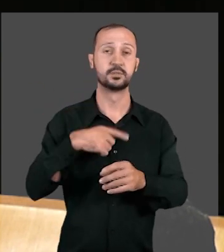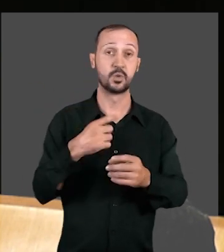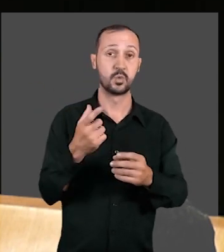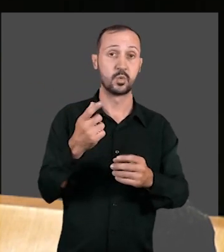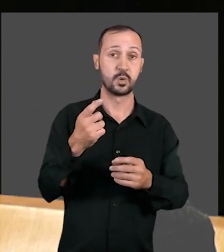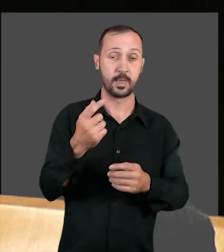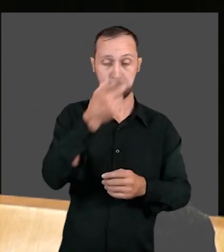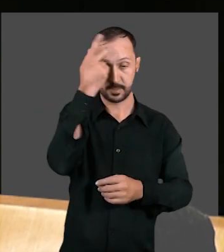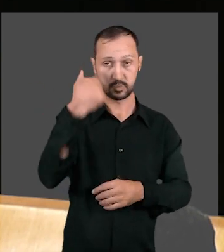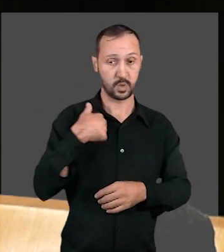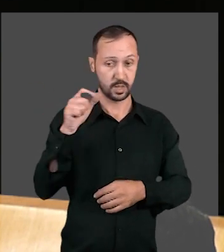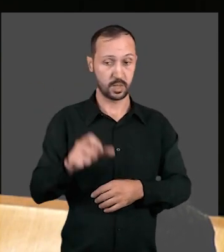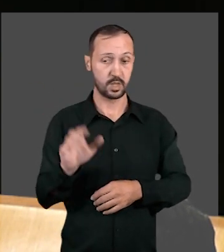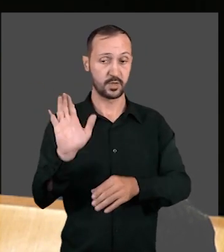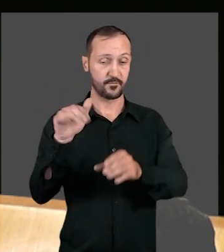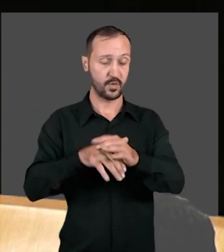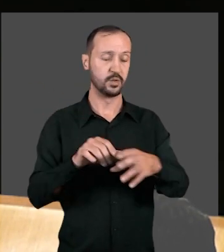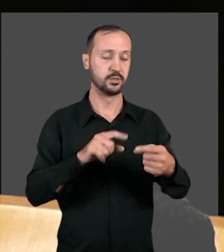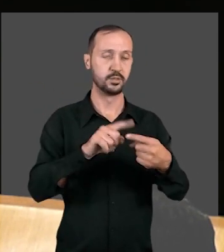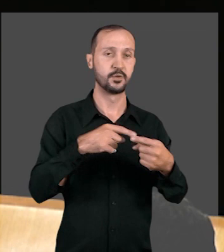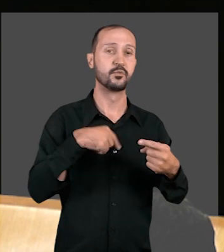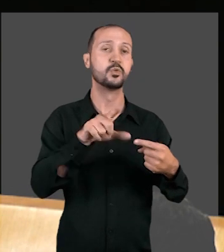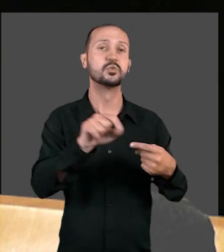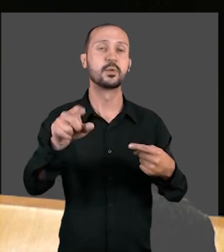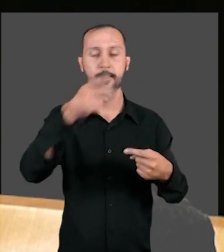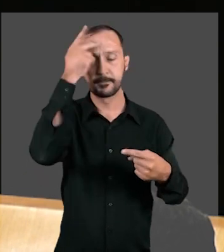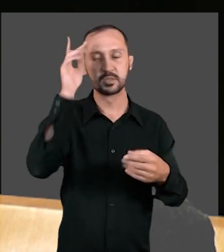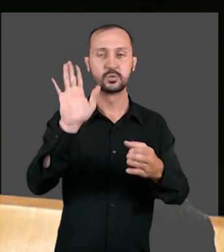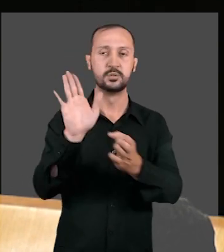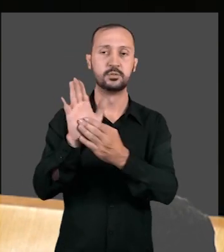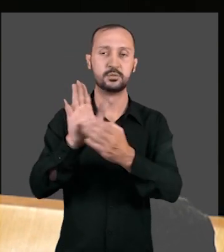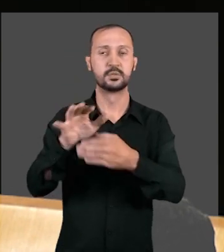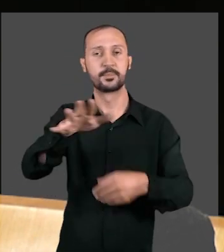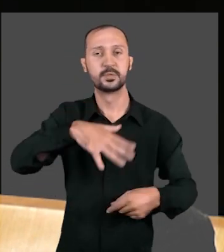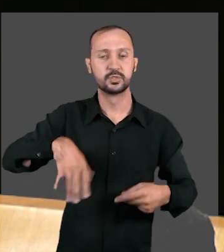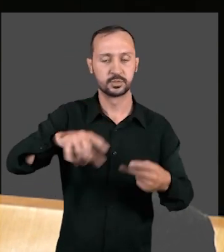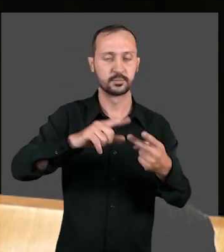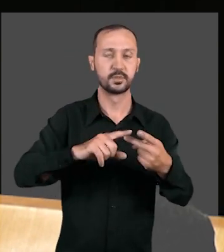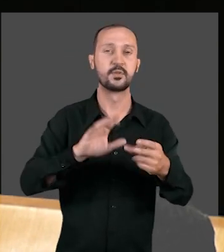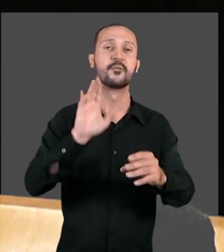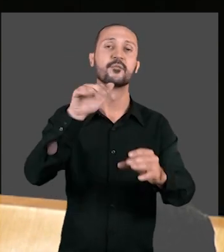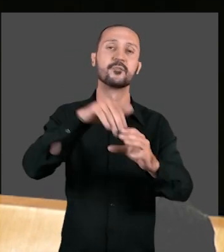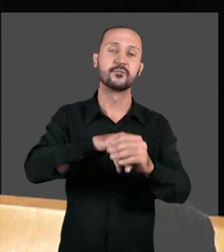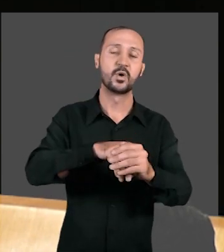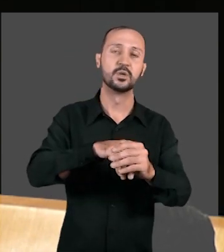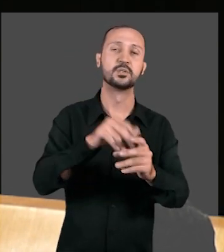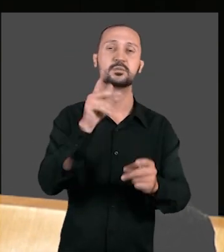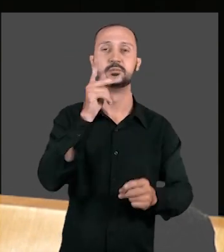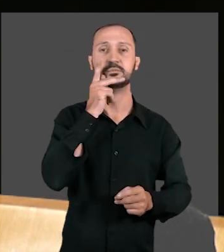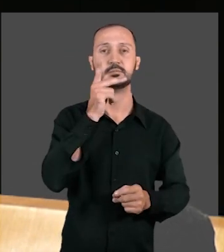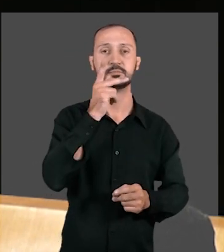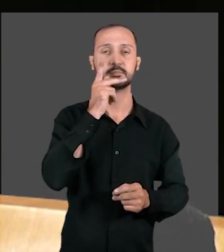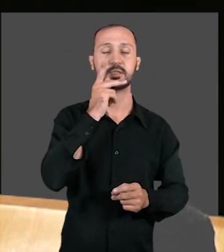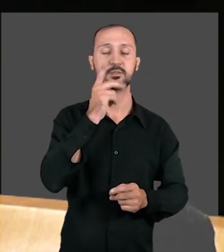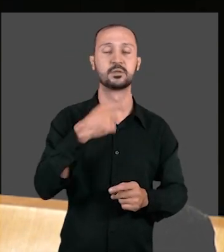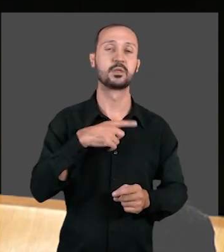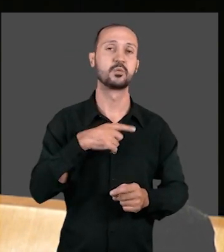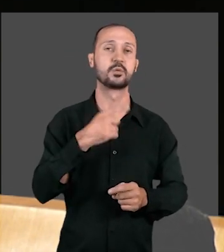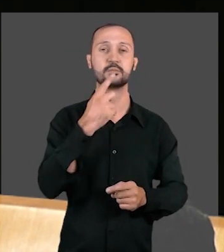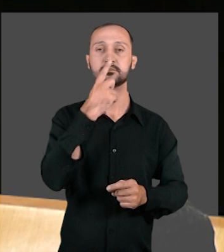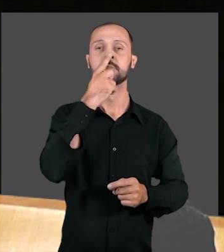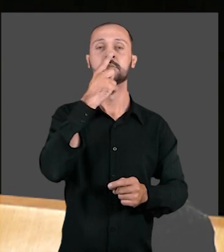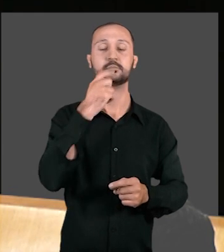2 votos. Ele vota no candidato do seu distrito e ele vota no partido da sua